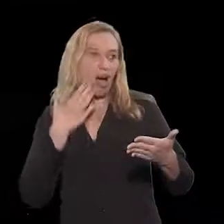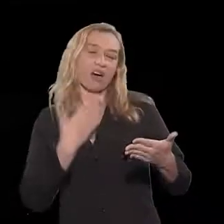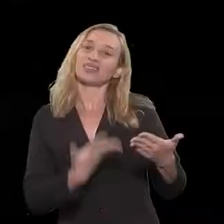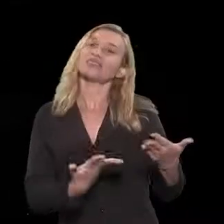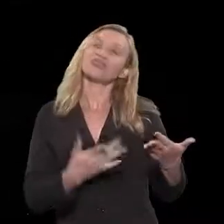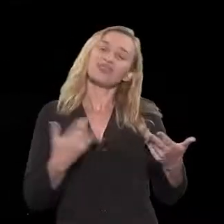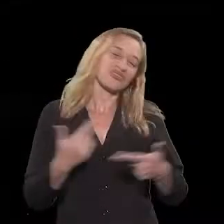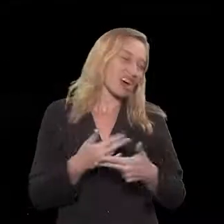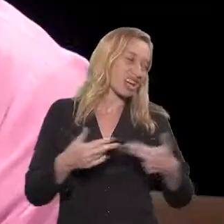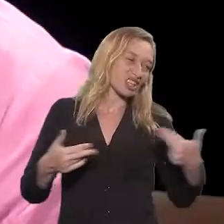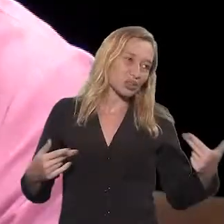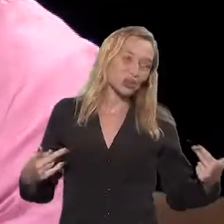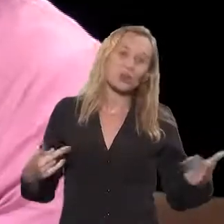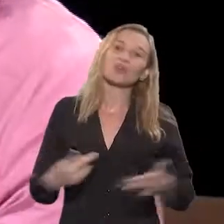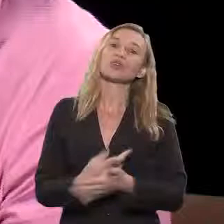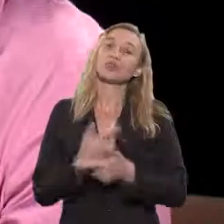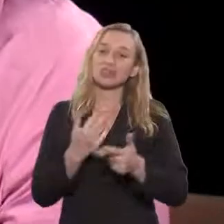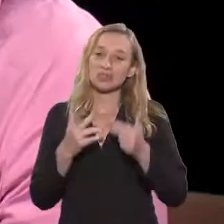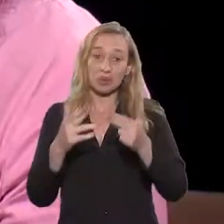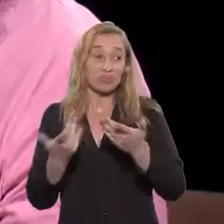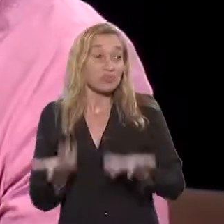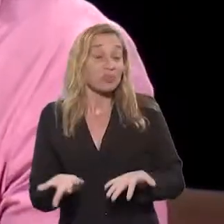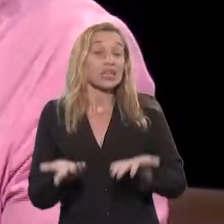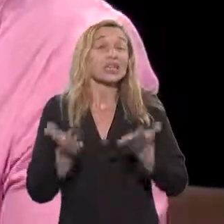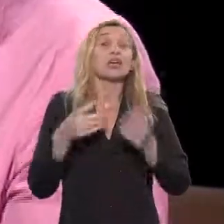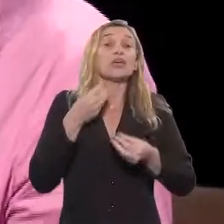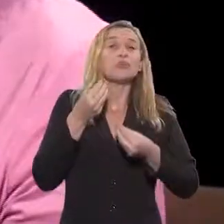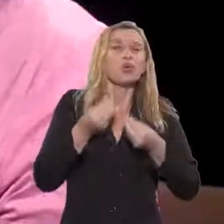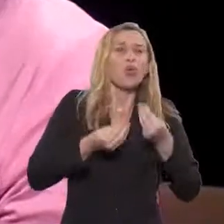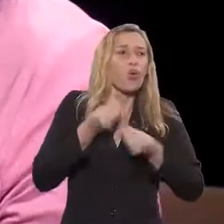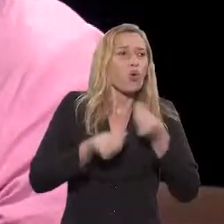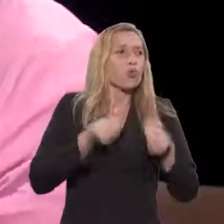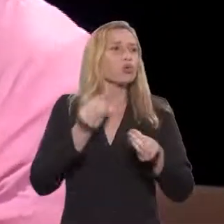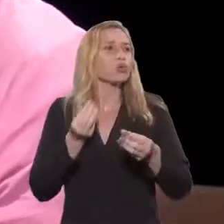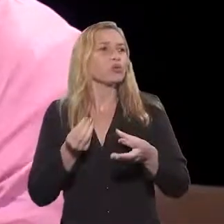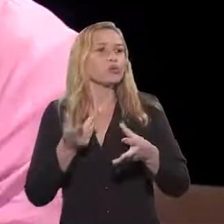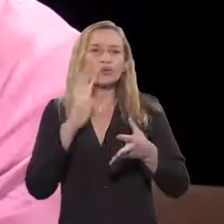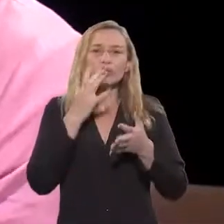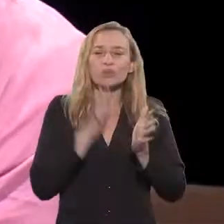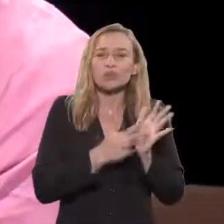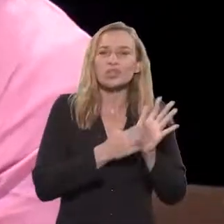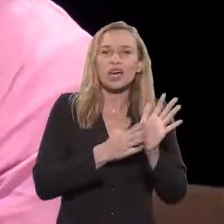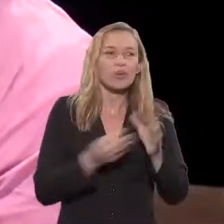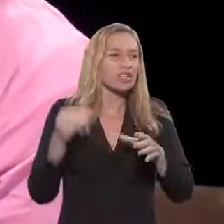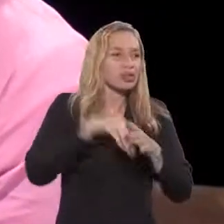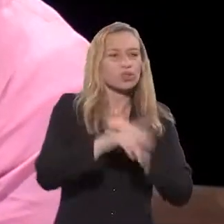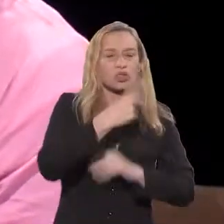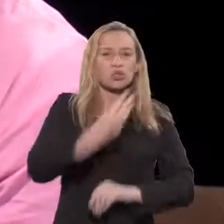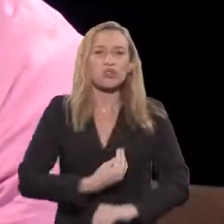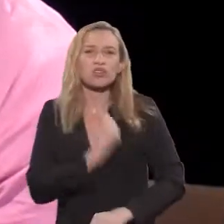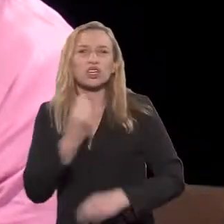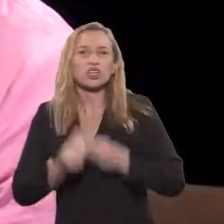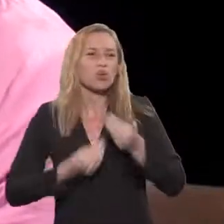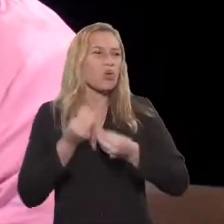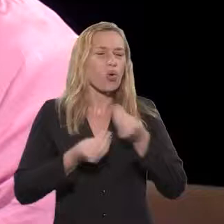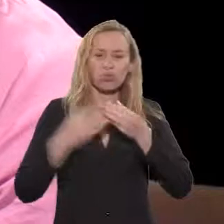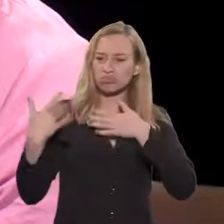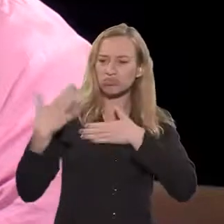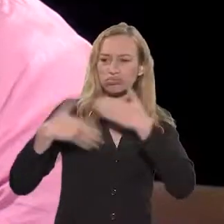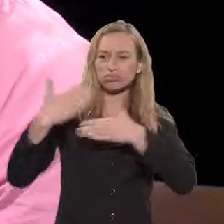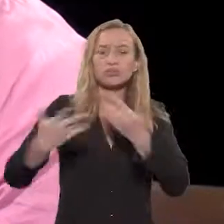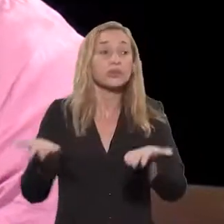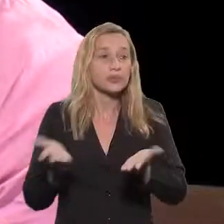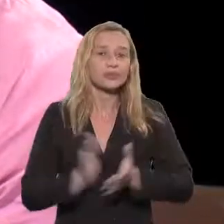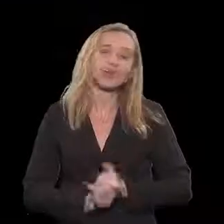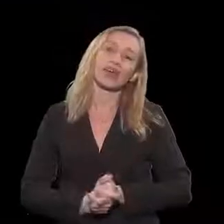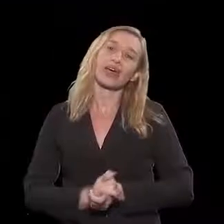currículo, milhares de coisas ao mesmo tempo. E conta como é que o samba entrou aí na sua vida, como é que é essa